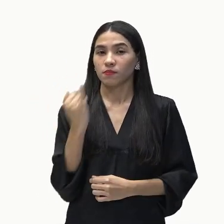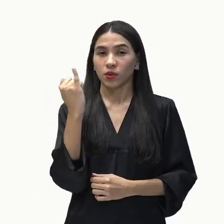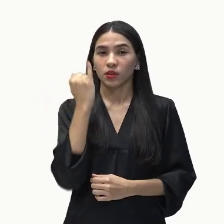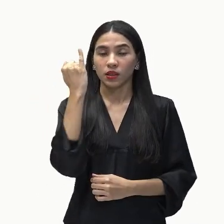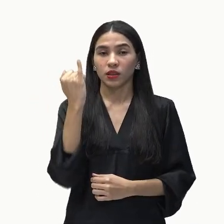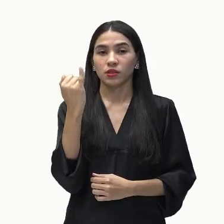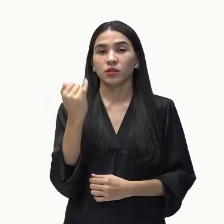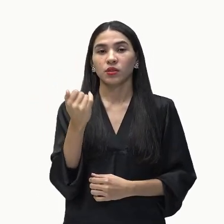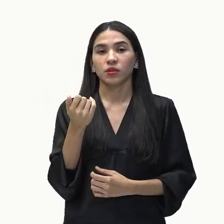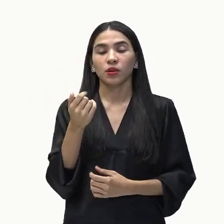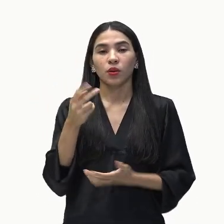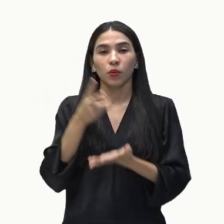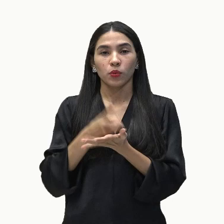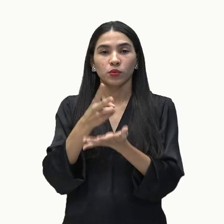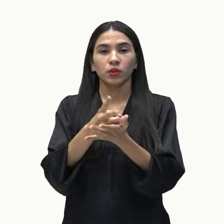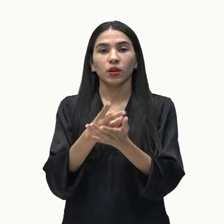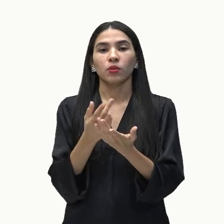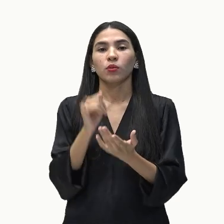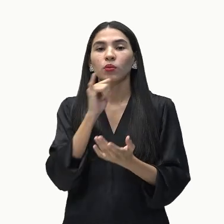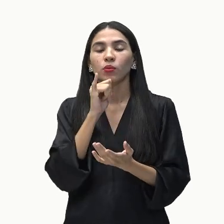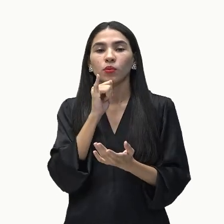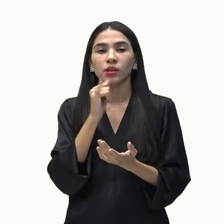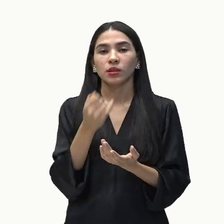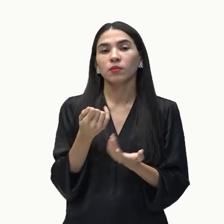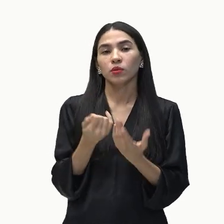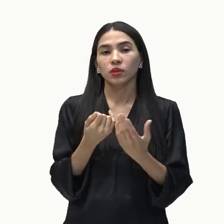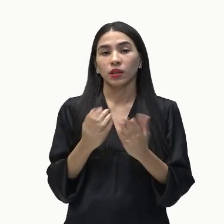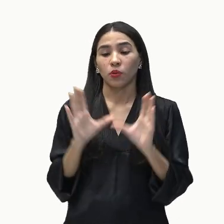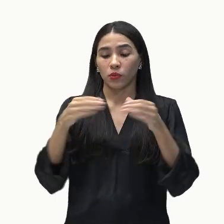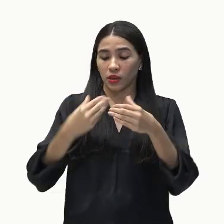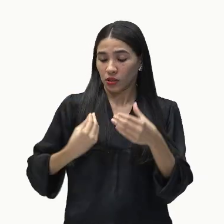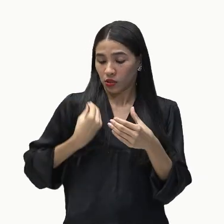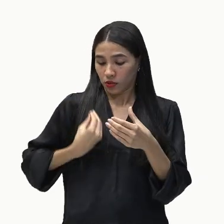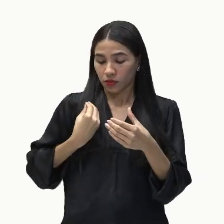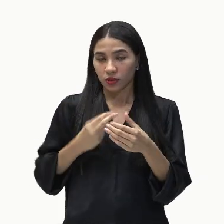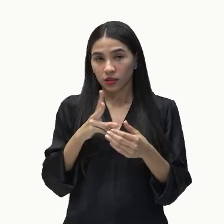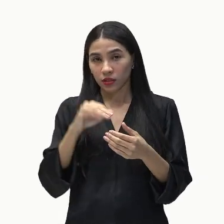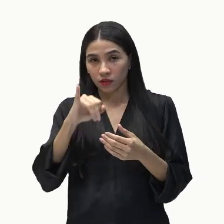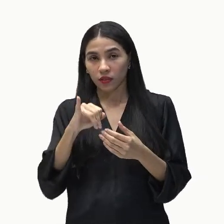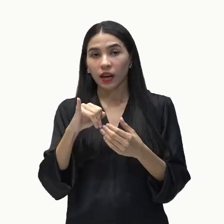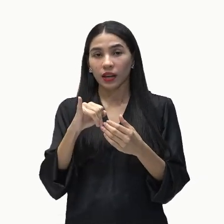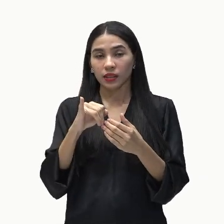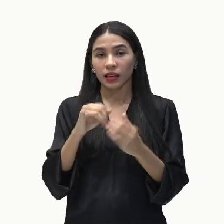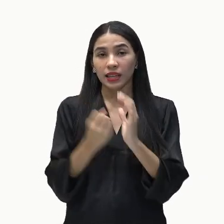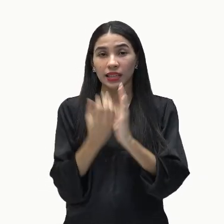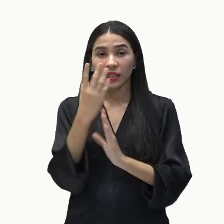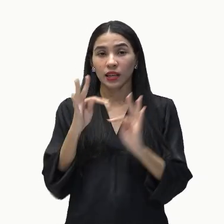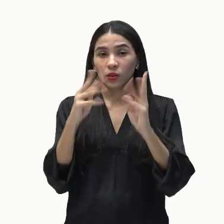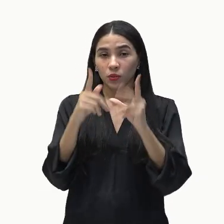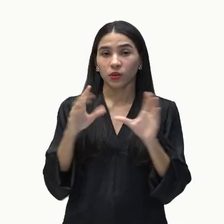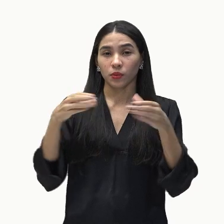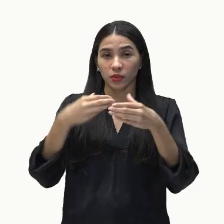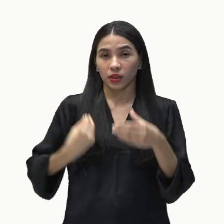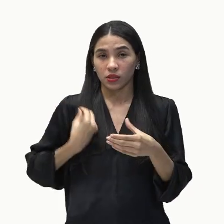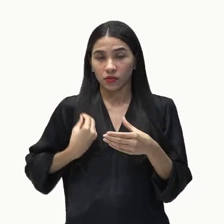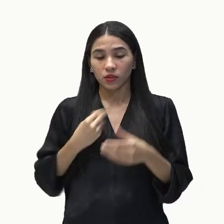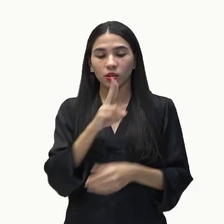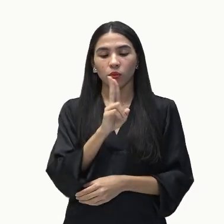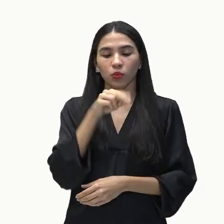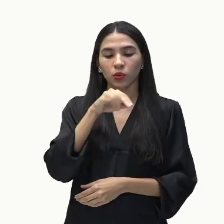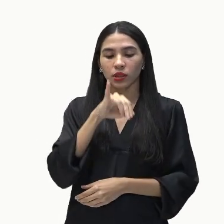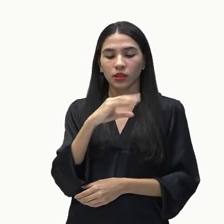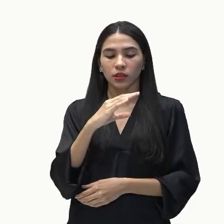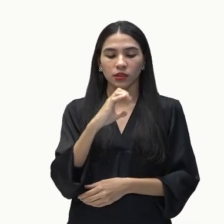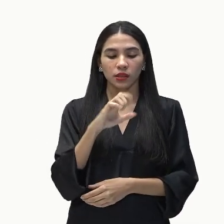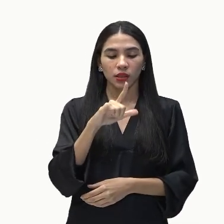para manter essa unidade básica da vida que vai formar todos os indivíduos, sejam eles unicelulares